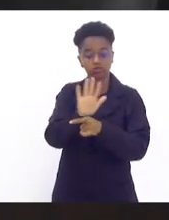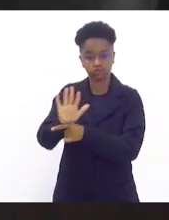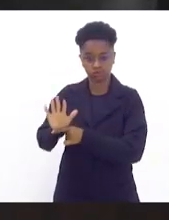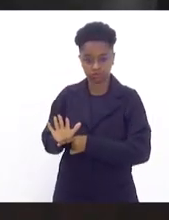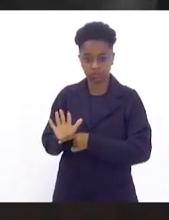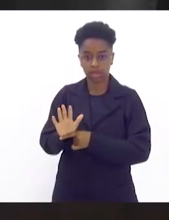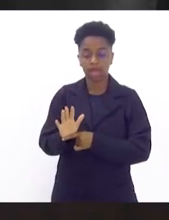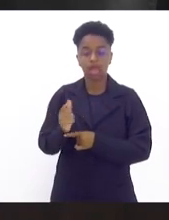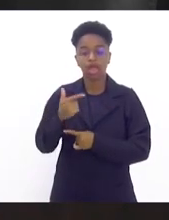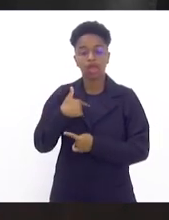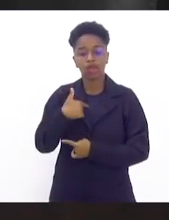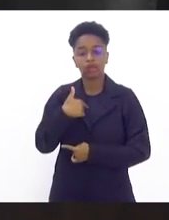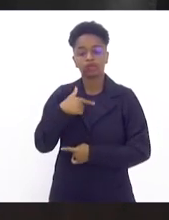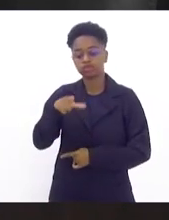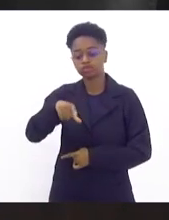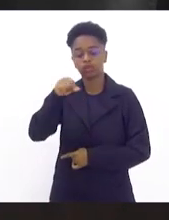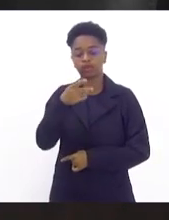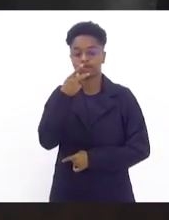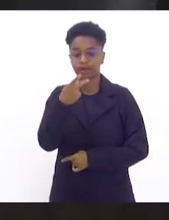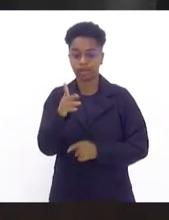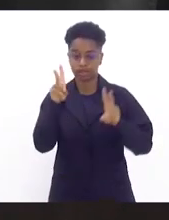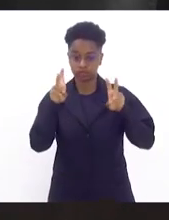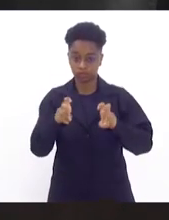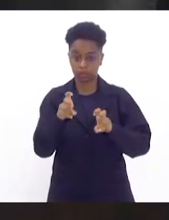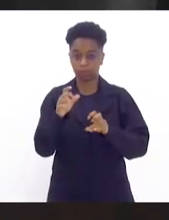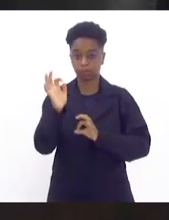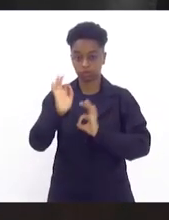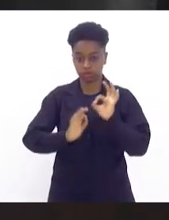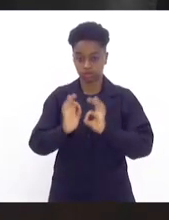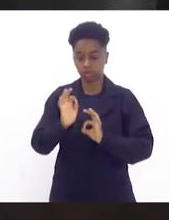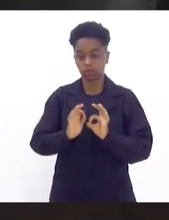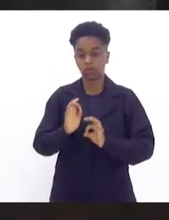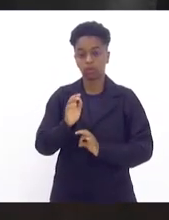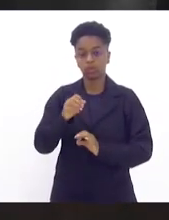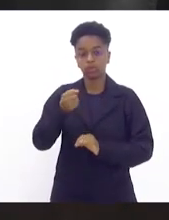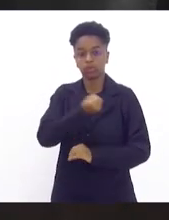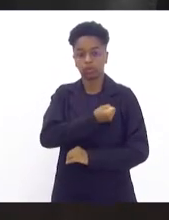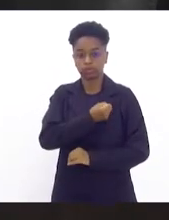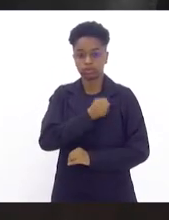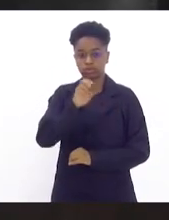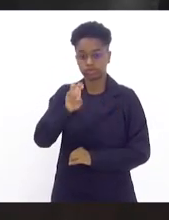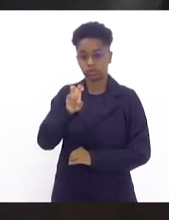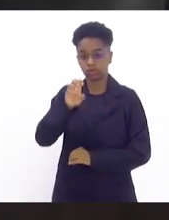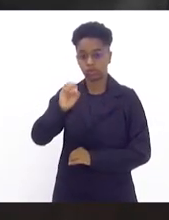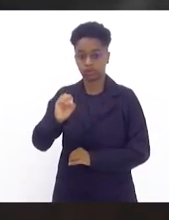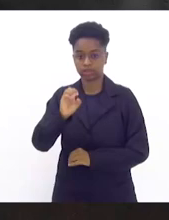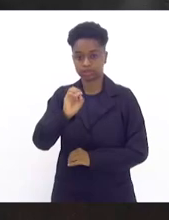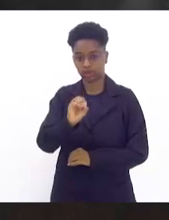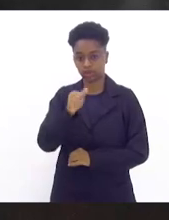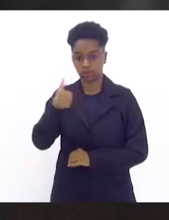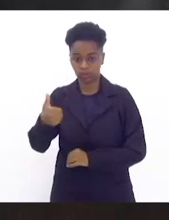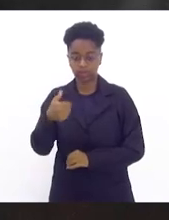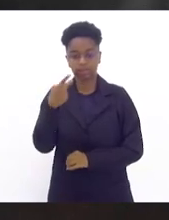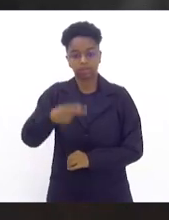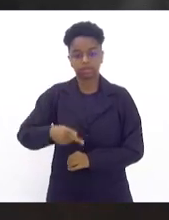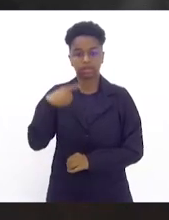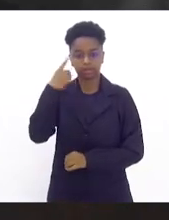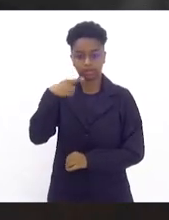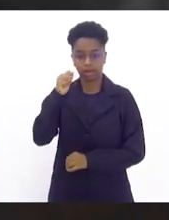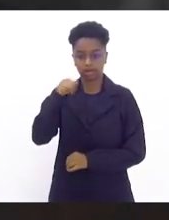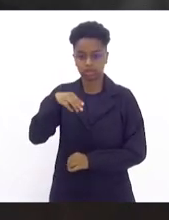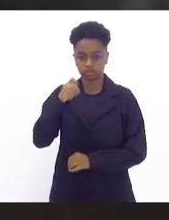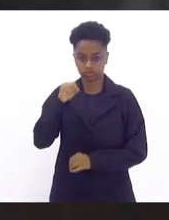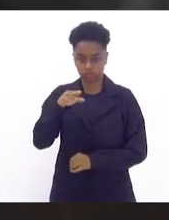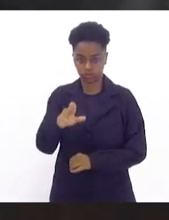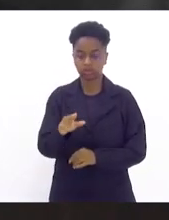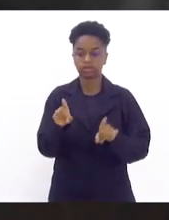inscrevi para falar do projeto número 5001-A de 2021, de autoria do deputado Anderson Moraes, parabenizar a